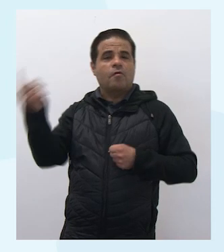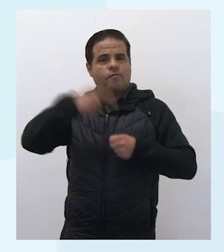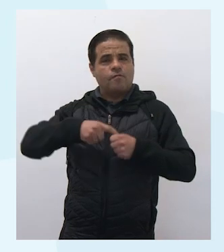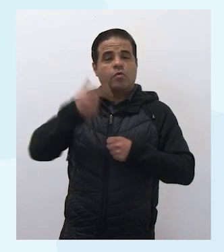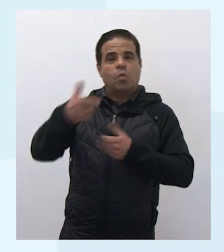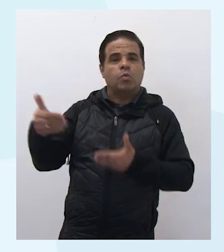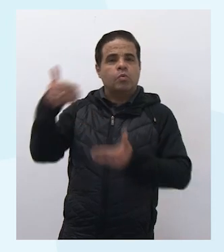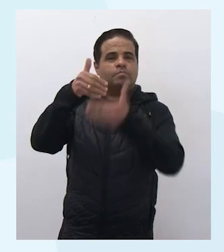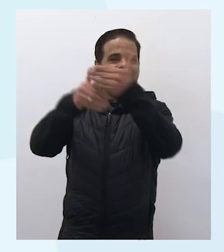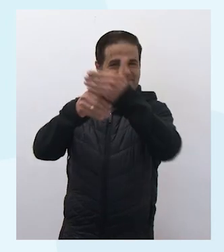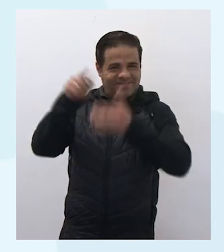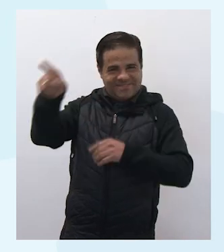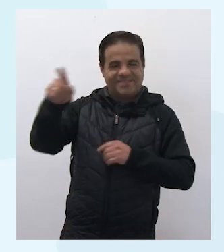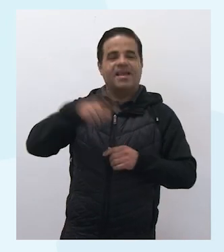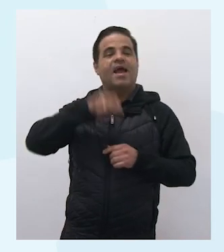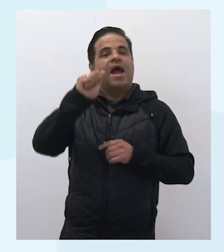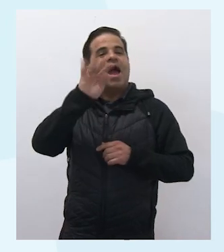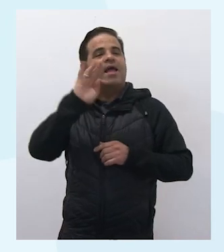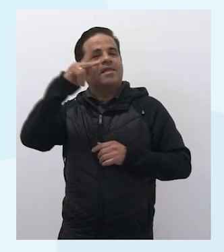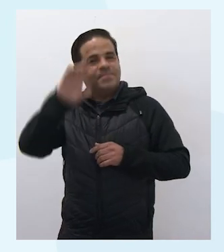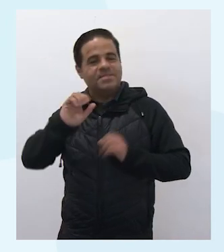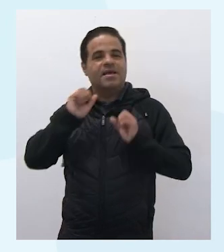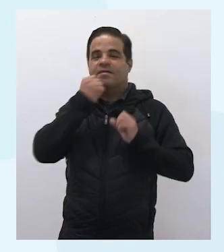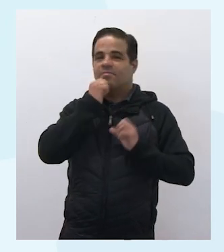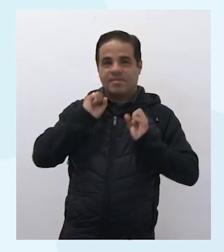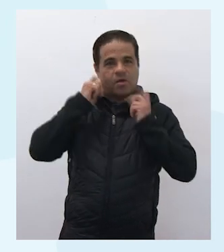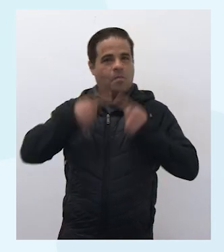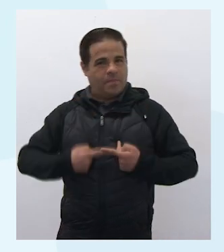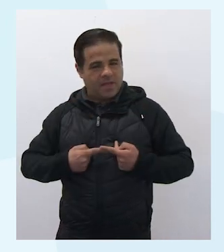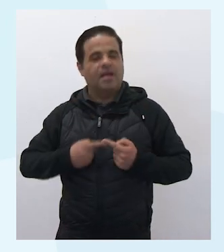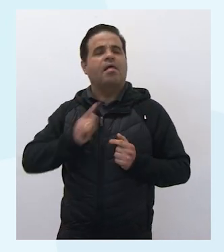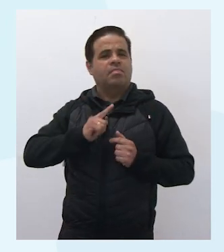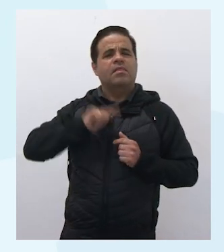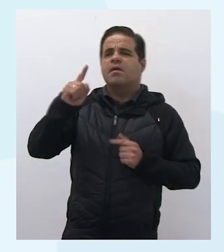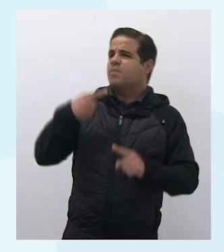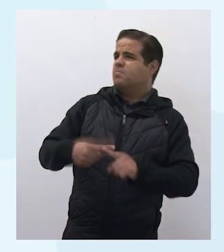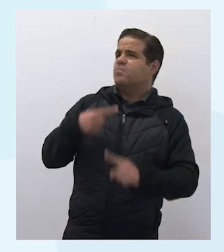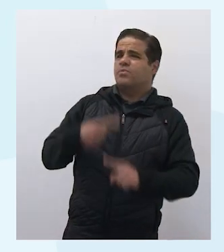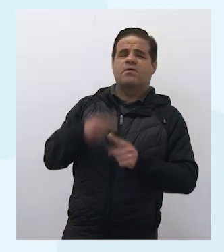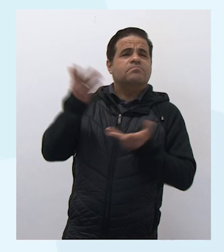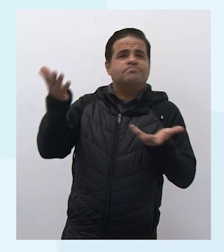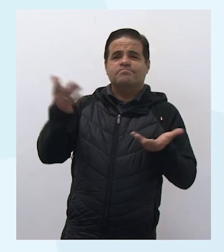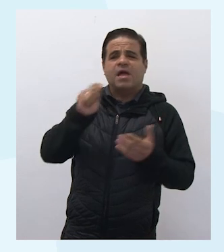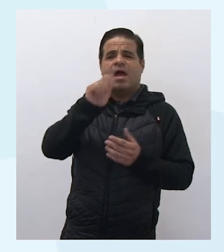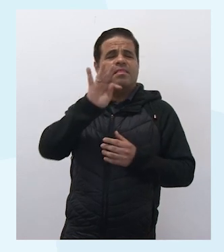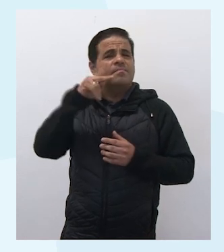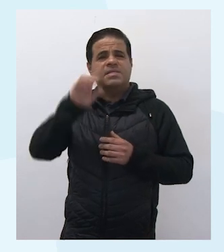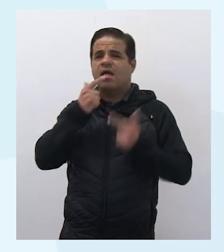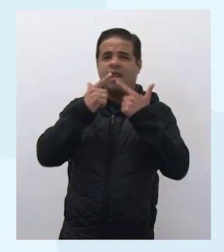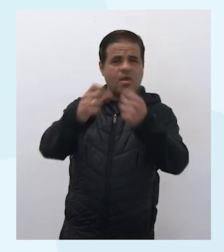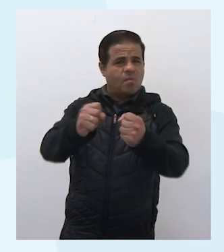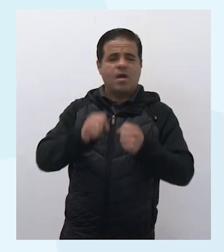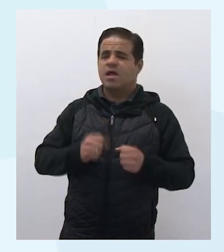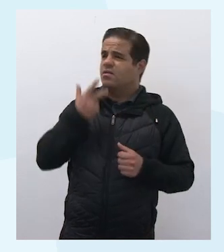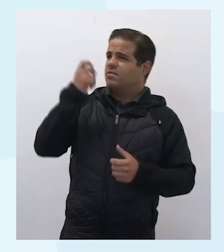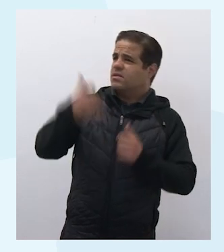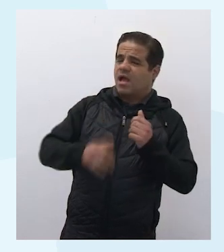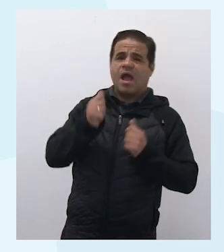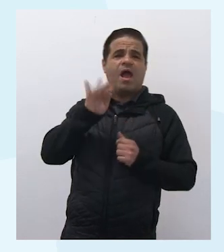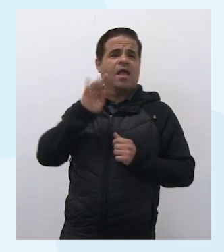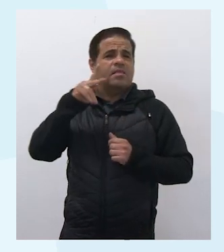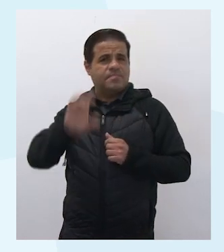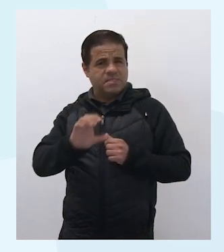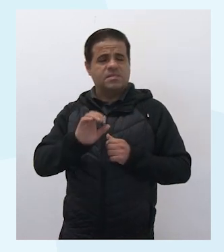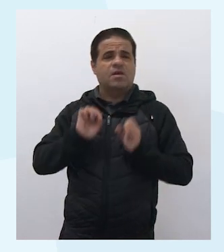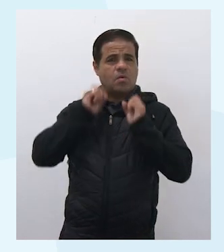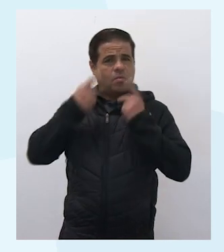produção. Isso, um ATPC de Ciências Humanas e Sociais. Ah, mas por que que aqui no ATPC de Linguagens a gente está falando de um ATPC de